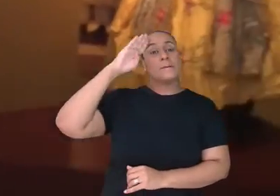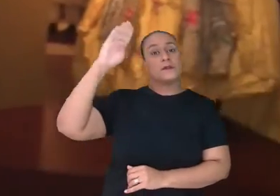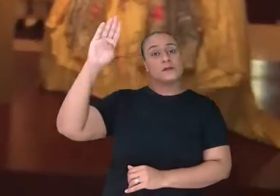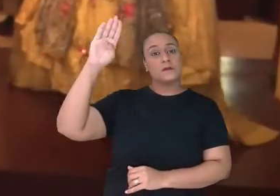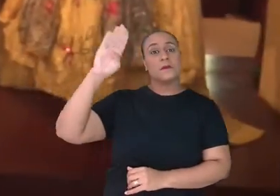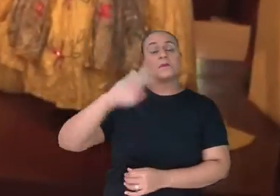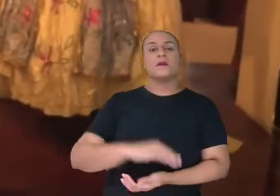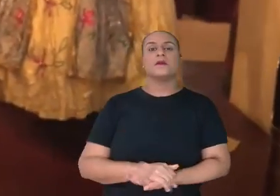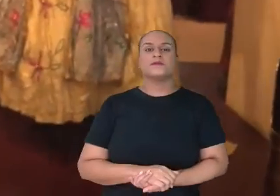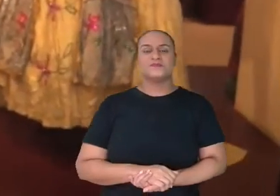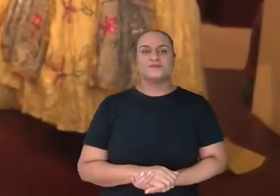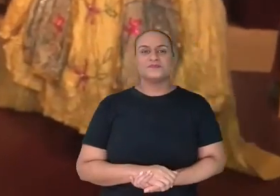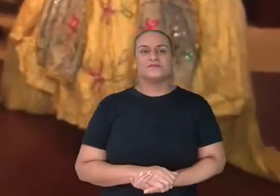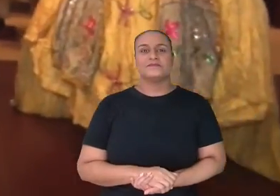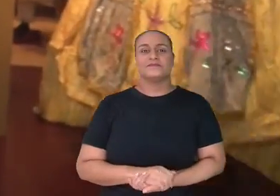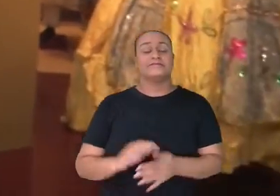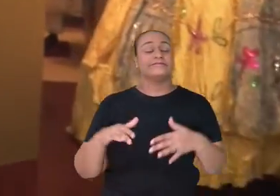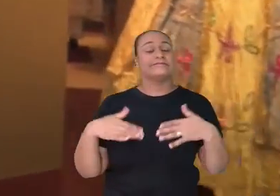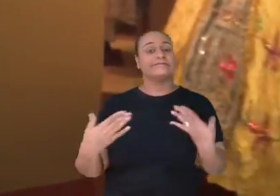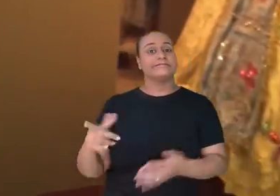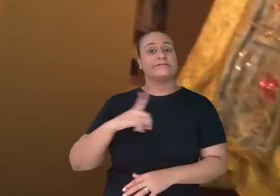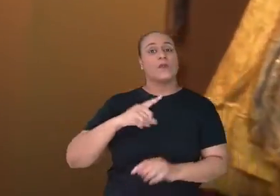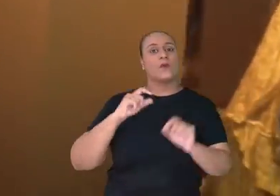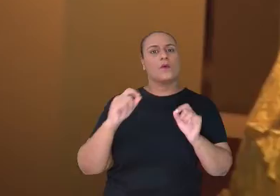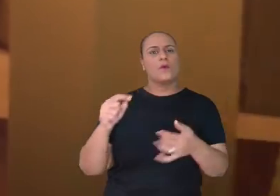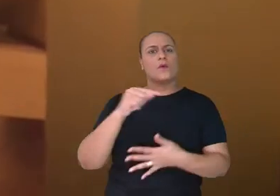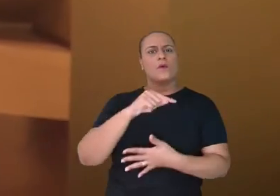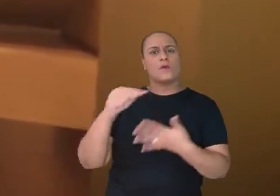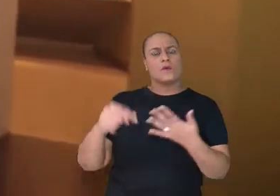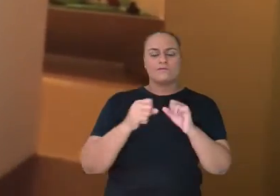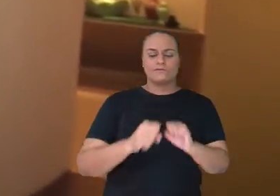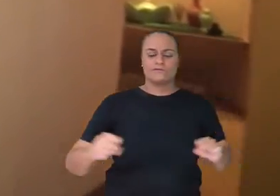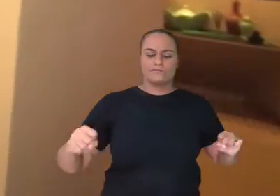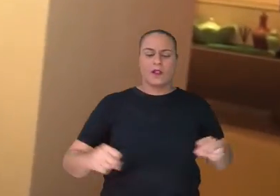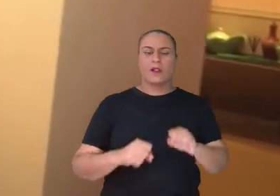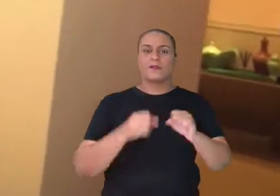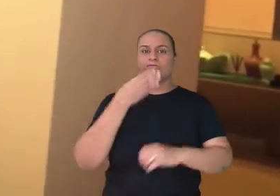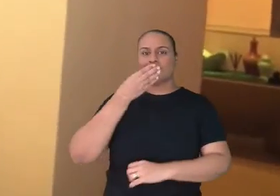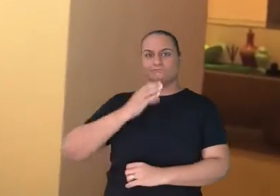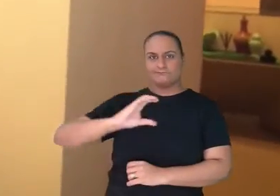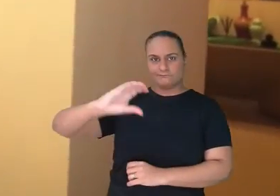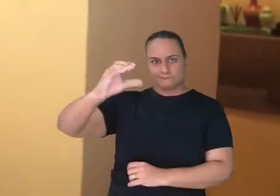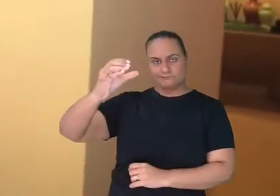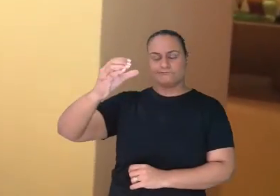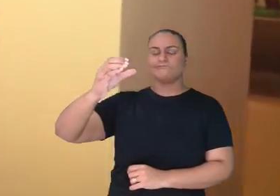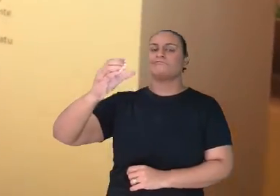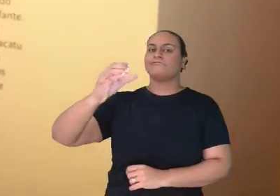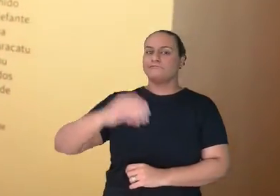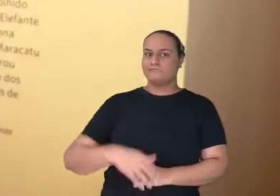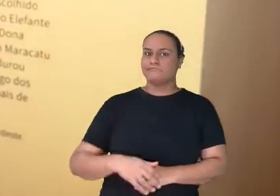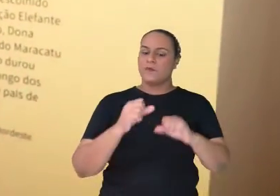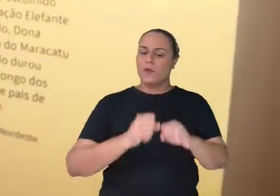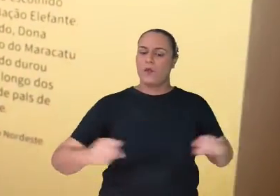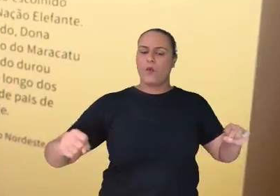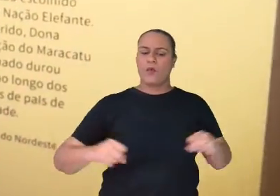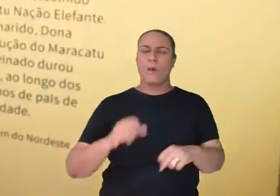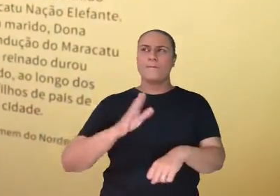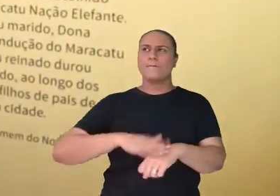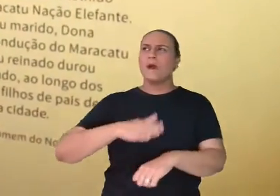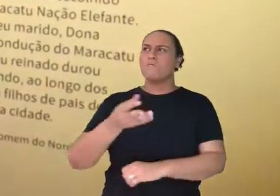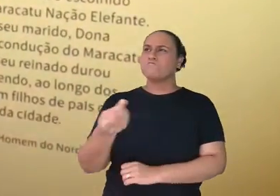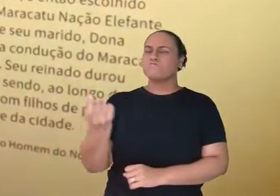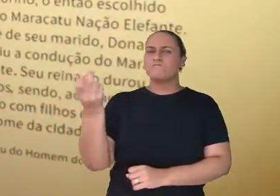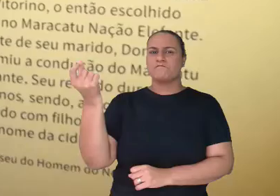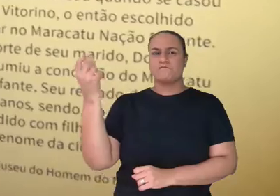aqui em Pernambuco. Então aqui a gente tem o acervo do maracatu na ação elefante, que é considerado o maracatu mais antigo, que é